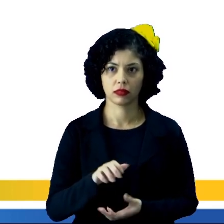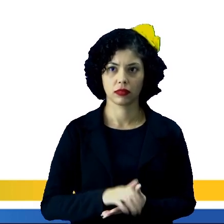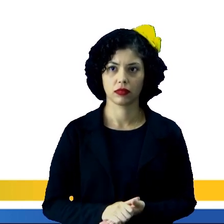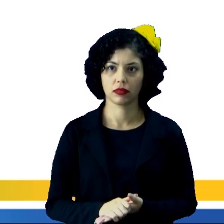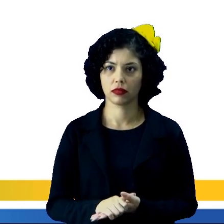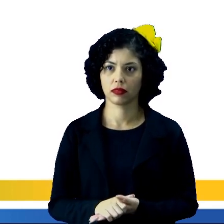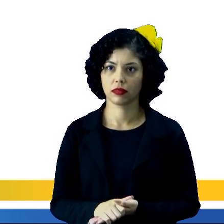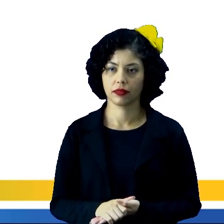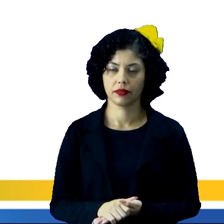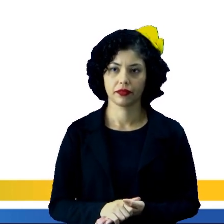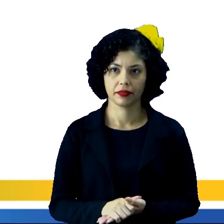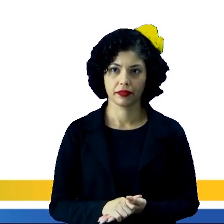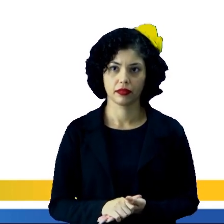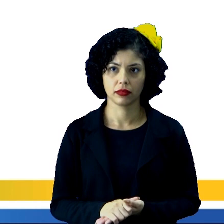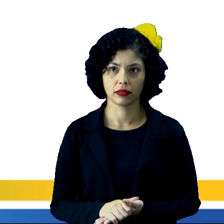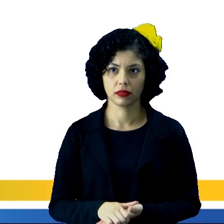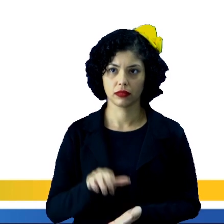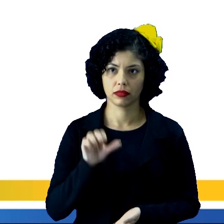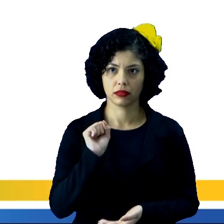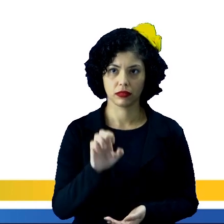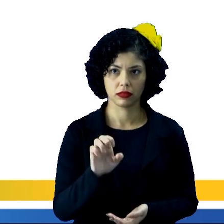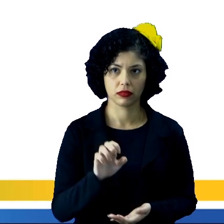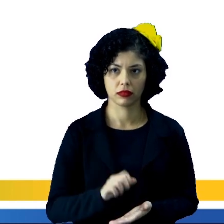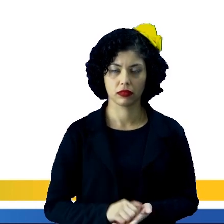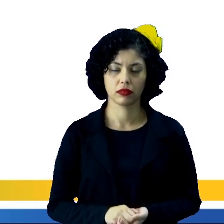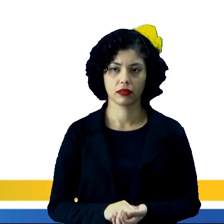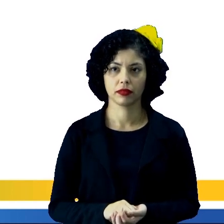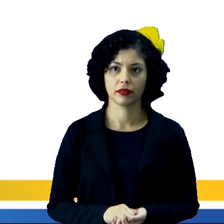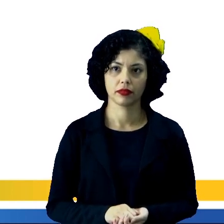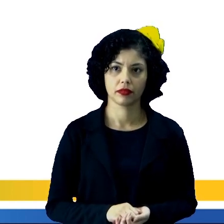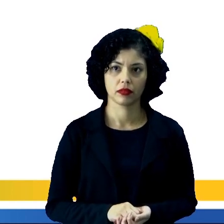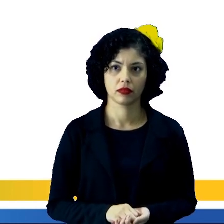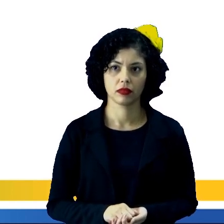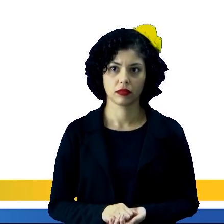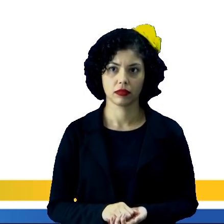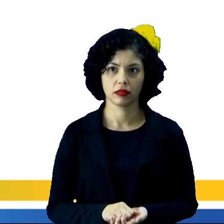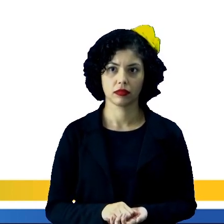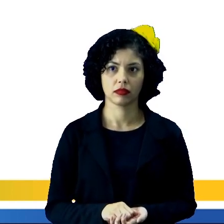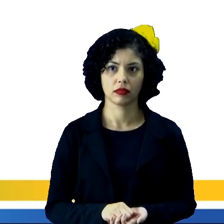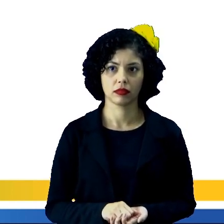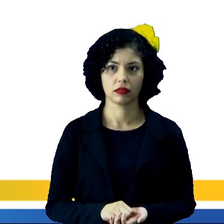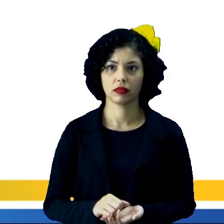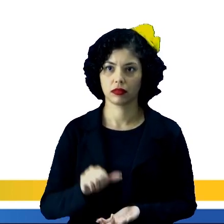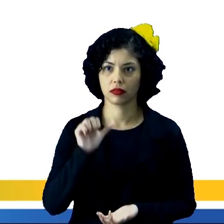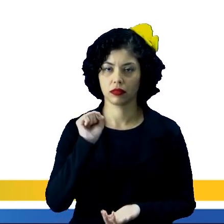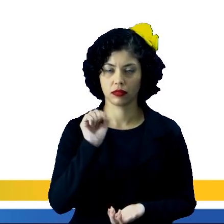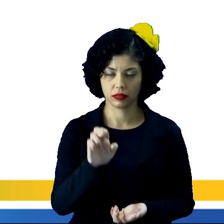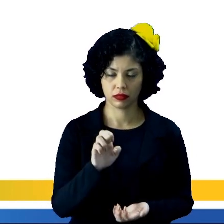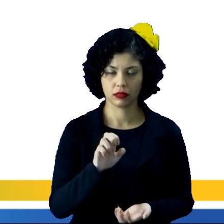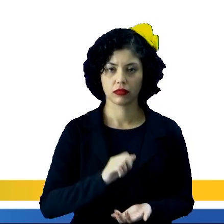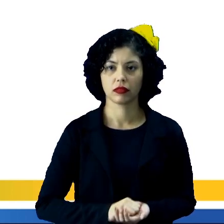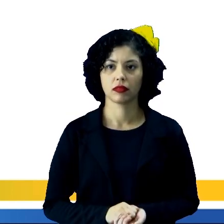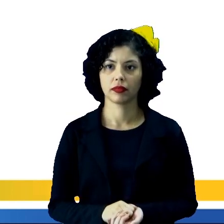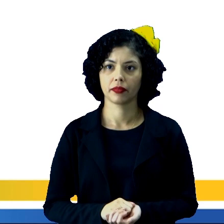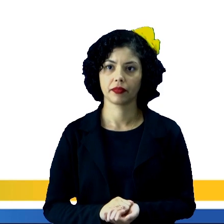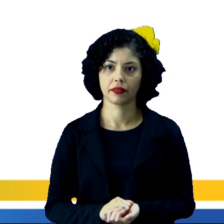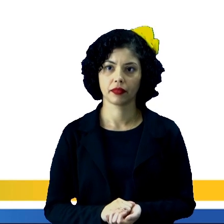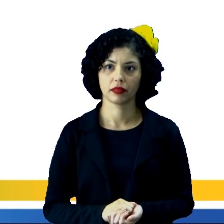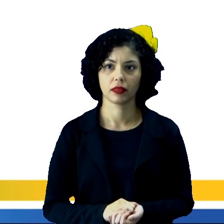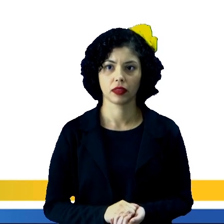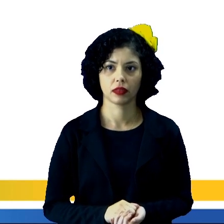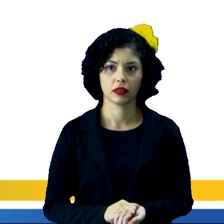menos que, provided that, que significa se, providing that, que também significa